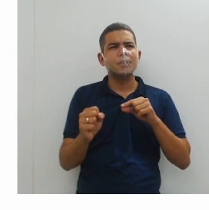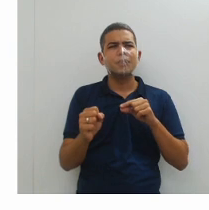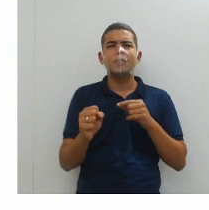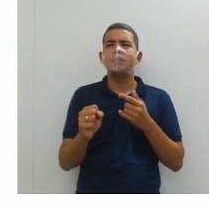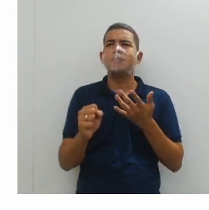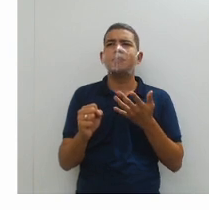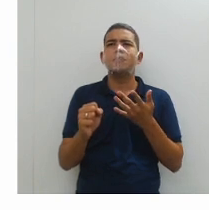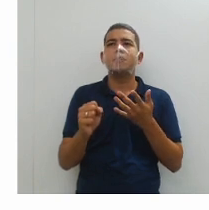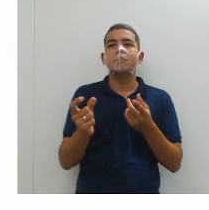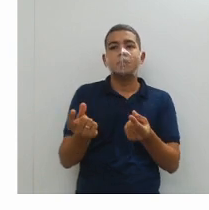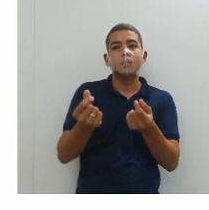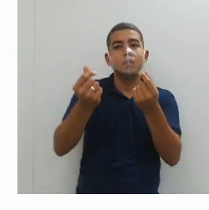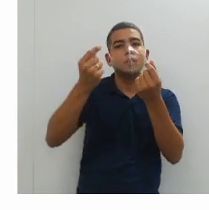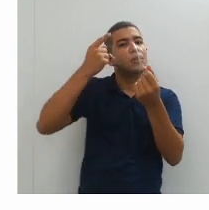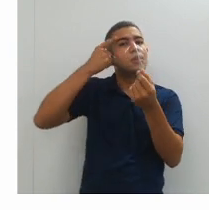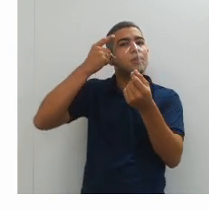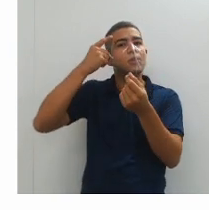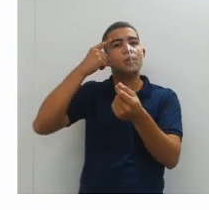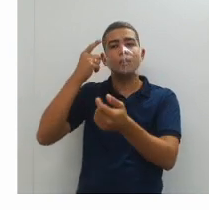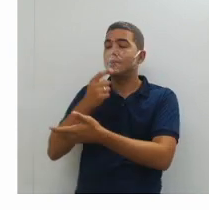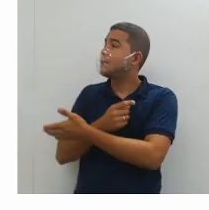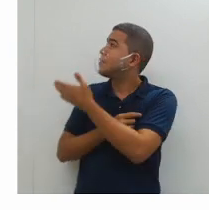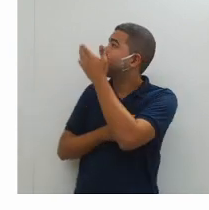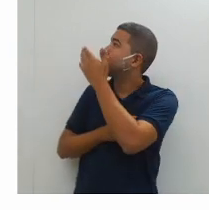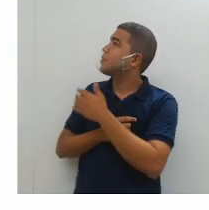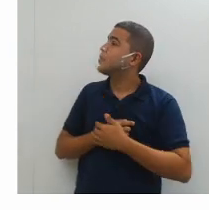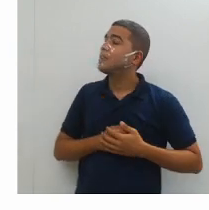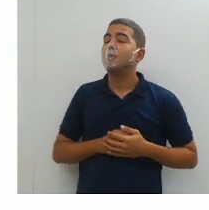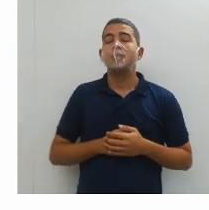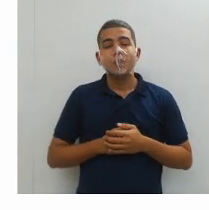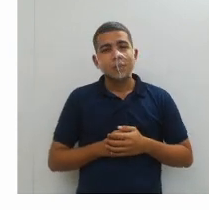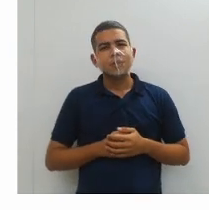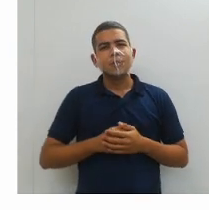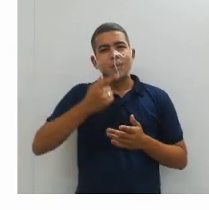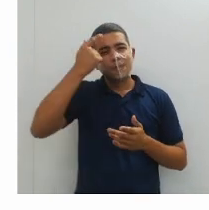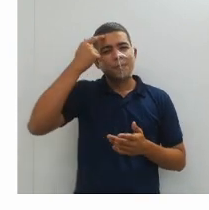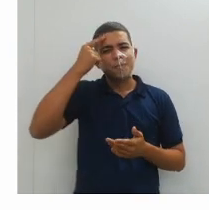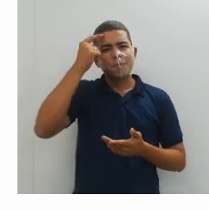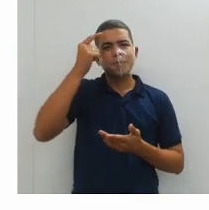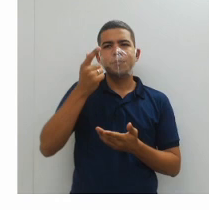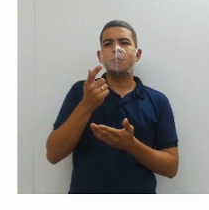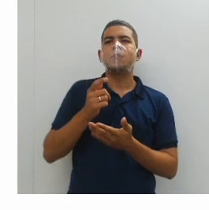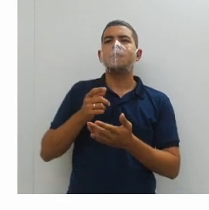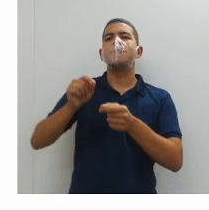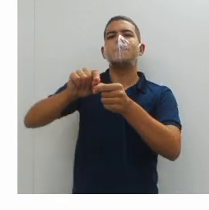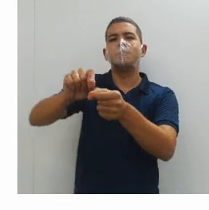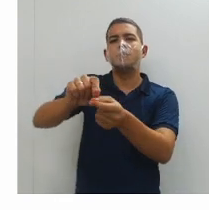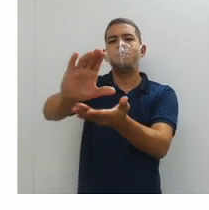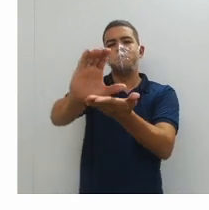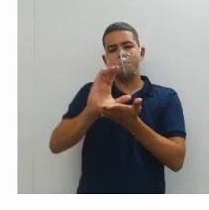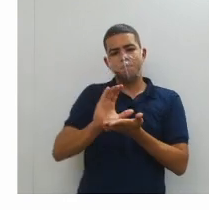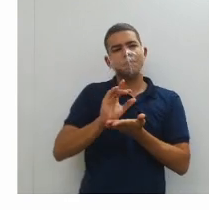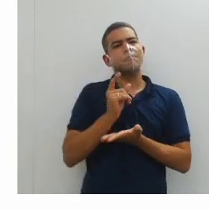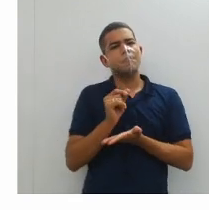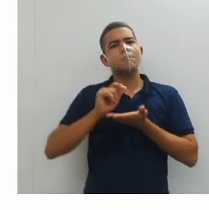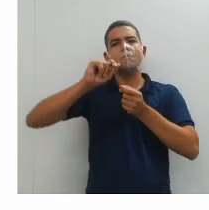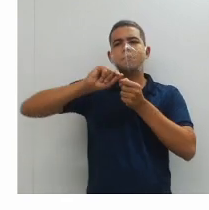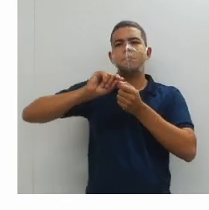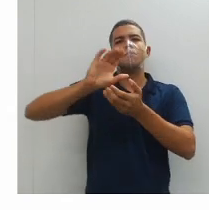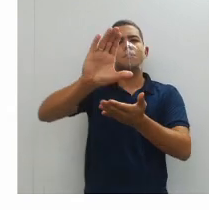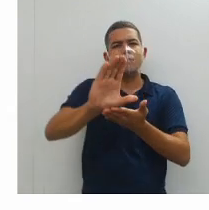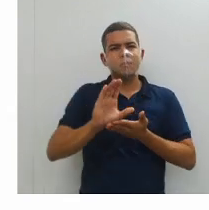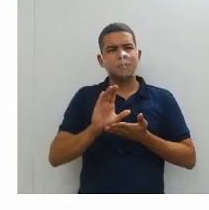sempre pensando em algum retorno financeiro, tá certo? Por isso, gente, o conflito e